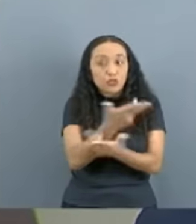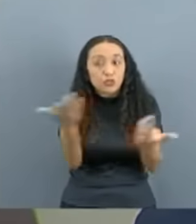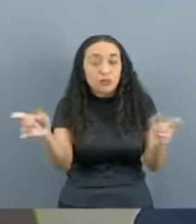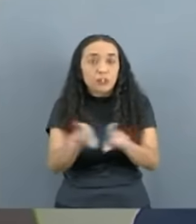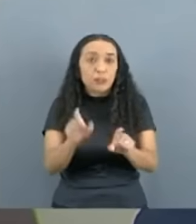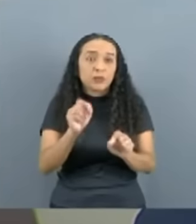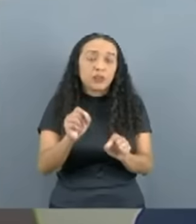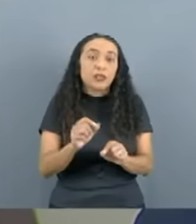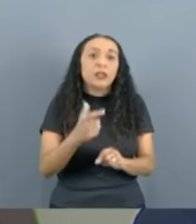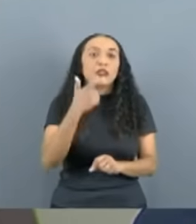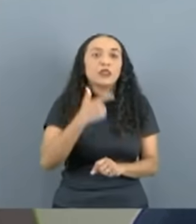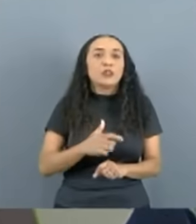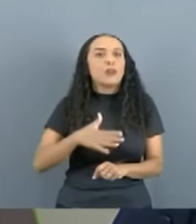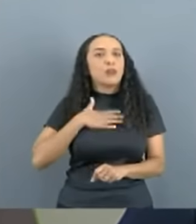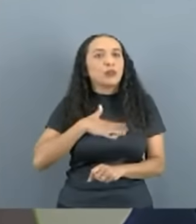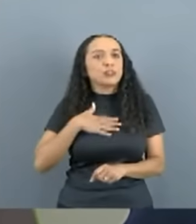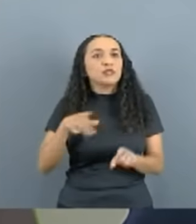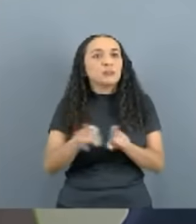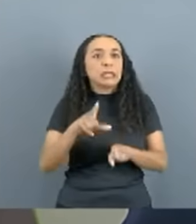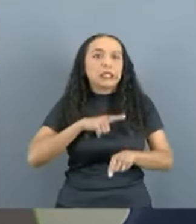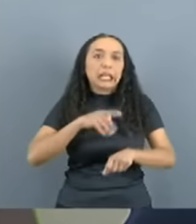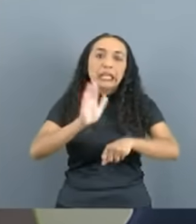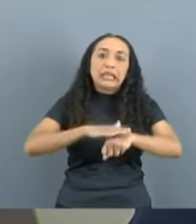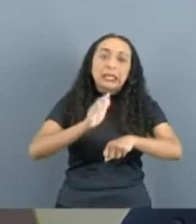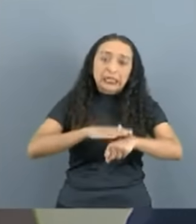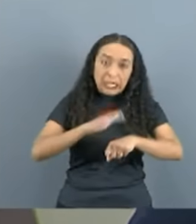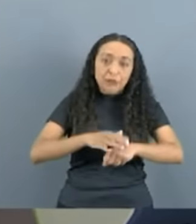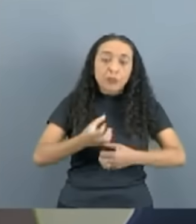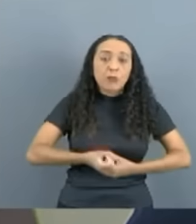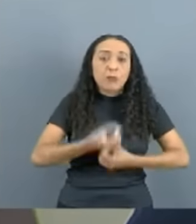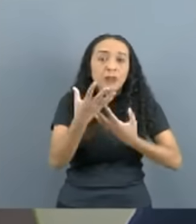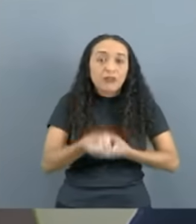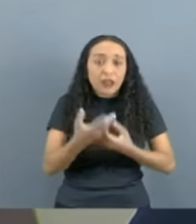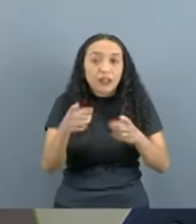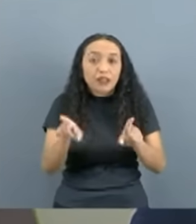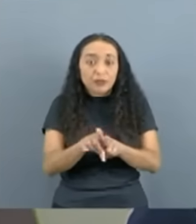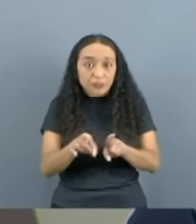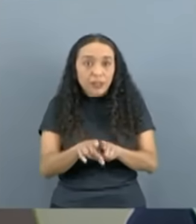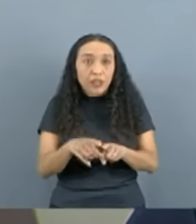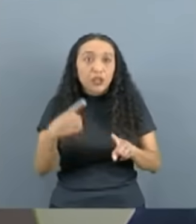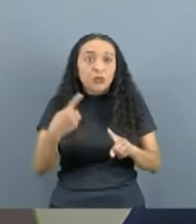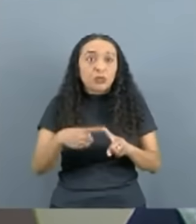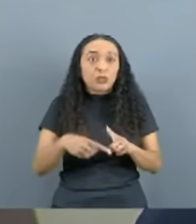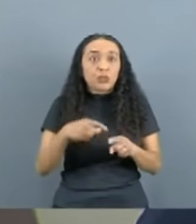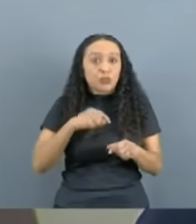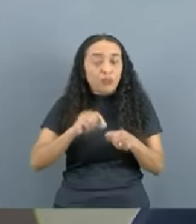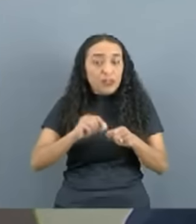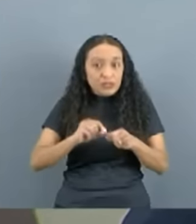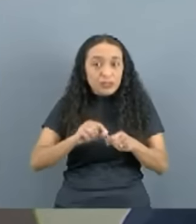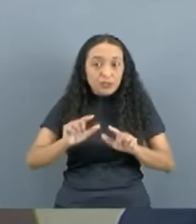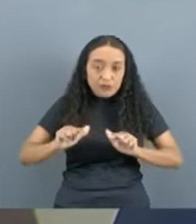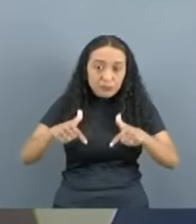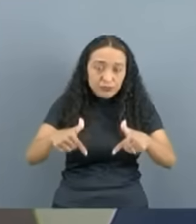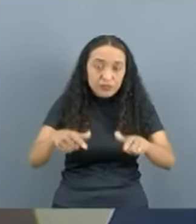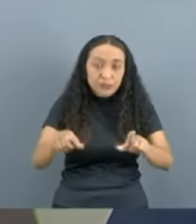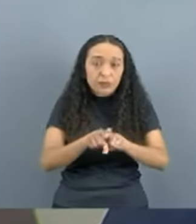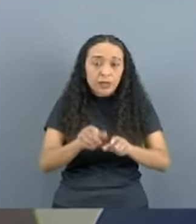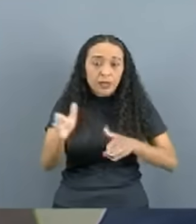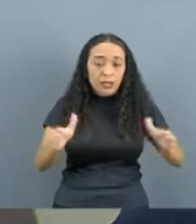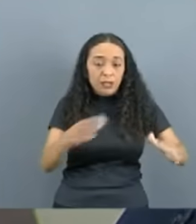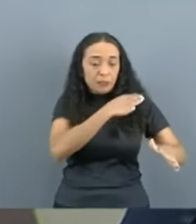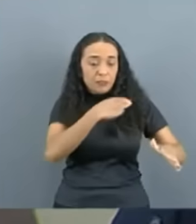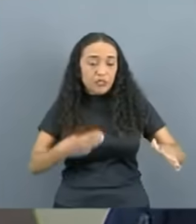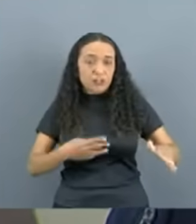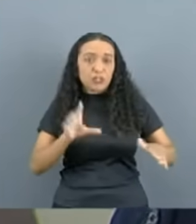eu gostaria até de ter um tempo para falar do que eu estou fazendo e pretendo fazer enquanto ministro e não apenas